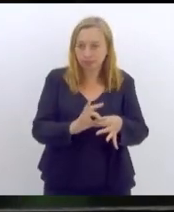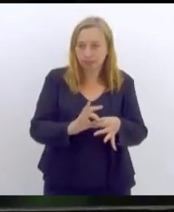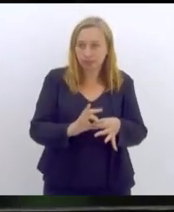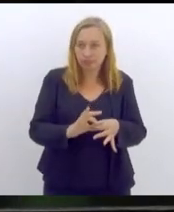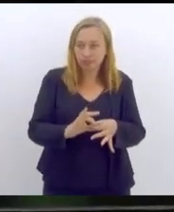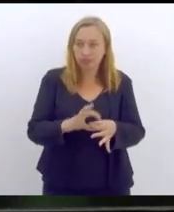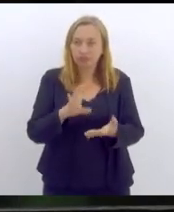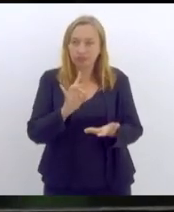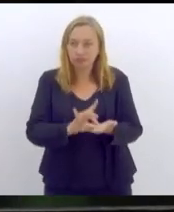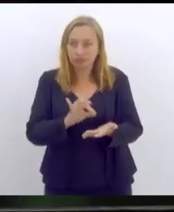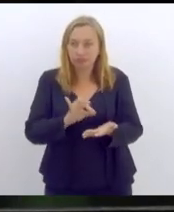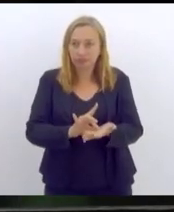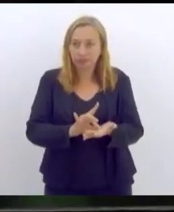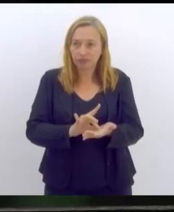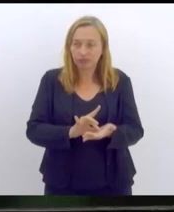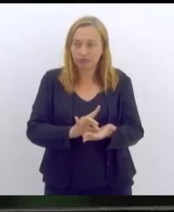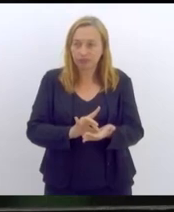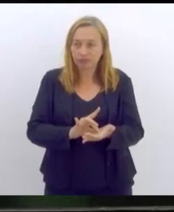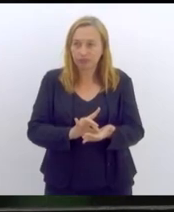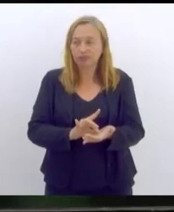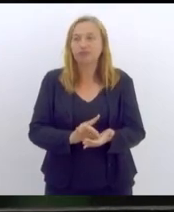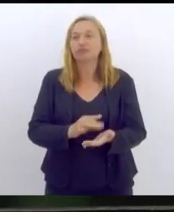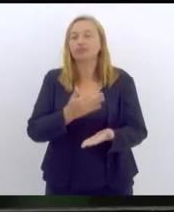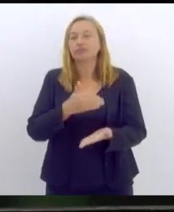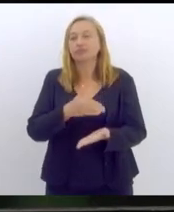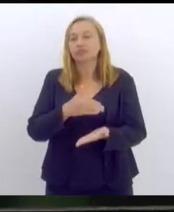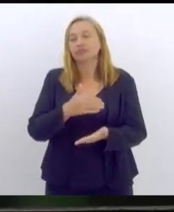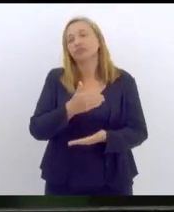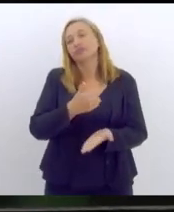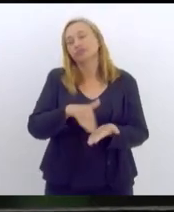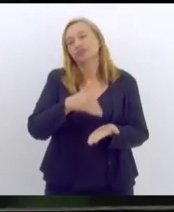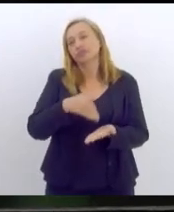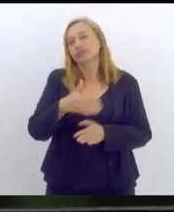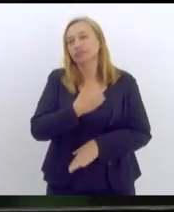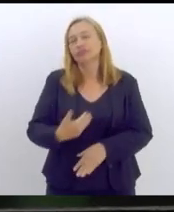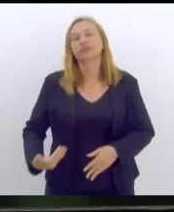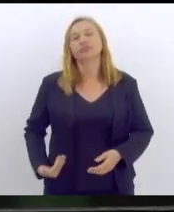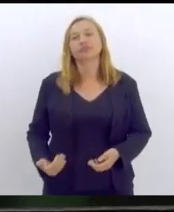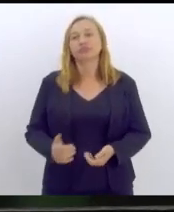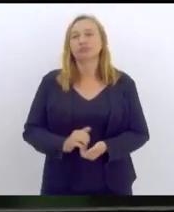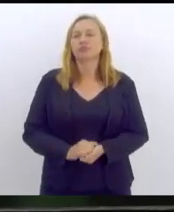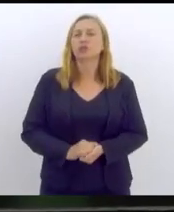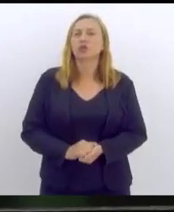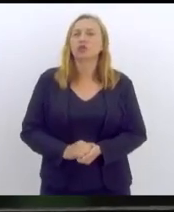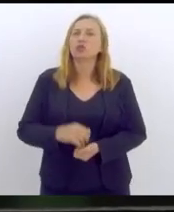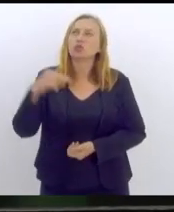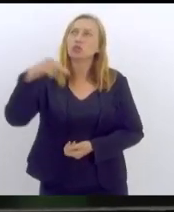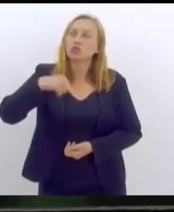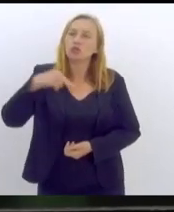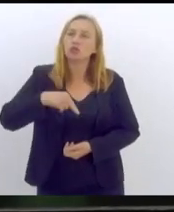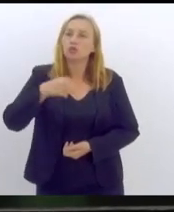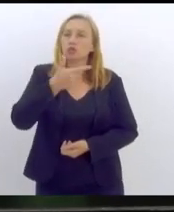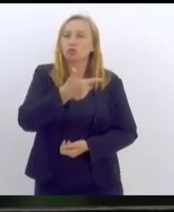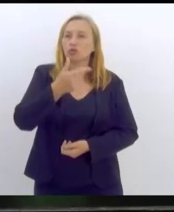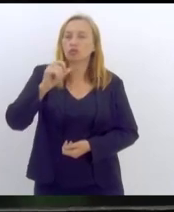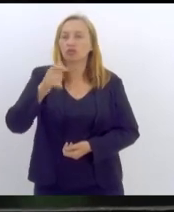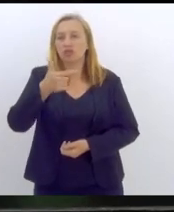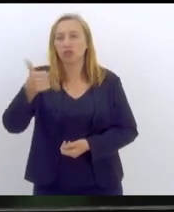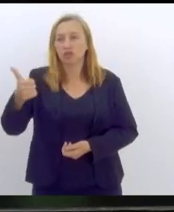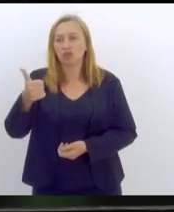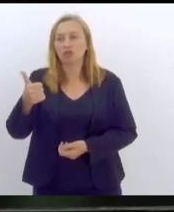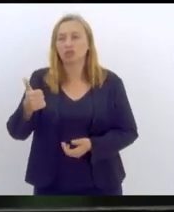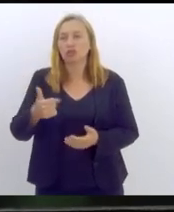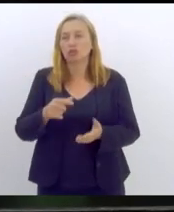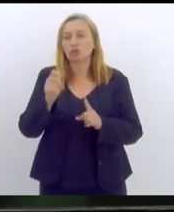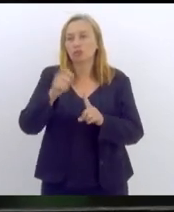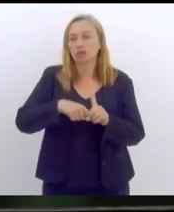verdade, ela está na hierarquia da Secretaria de Governo. E, em novembro de 2021, no mês da Consciência